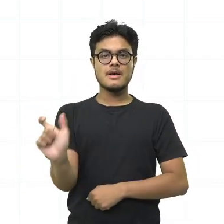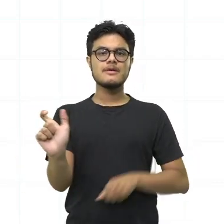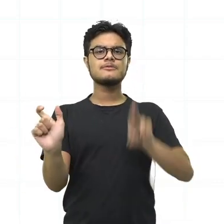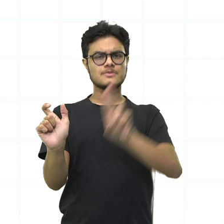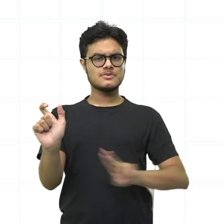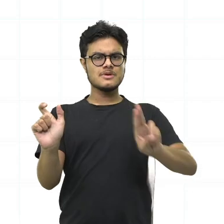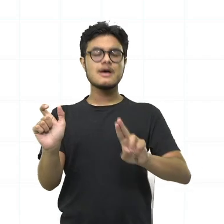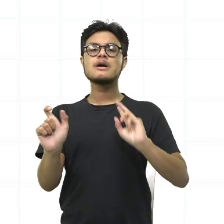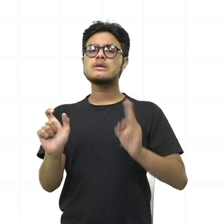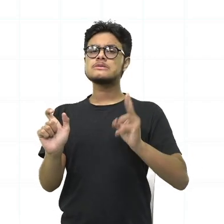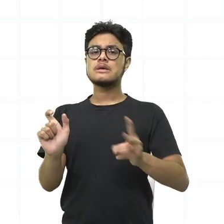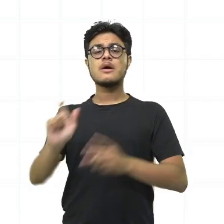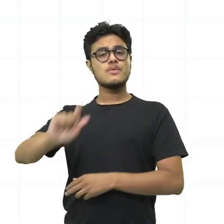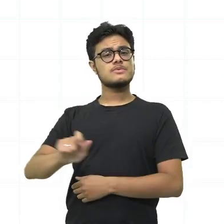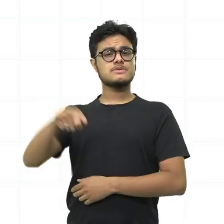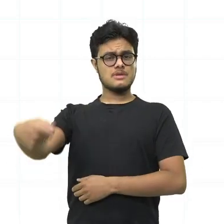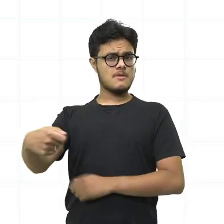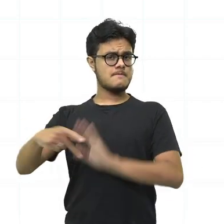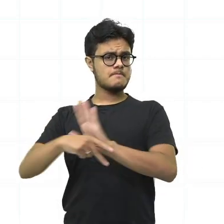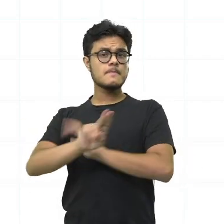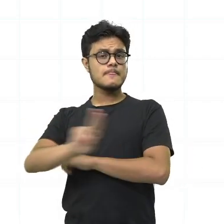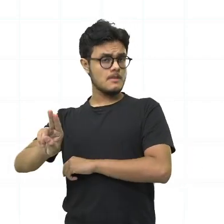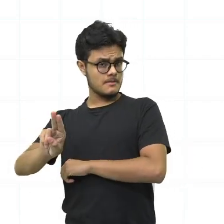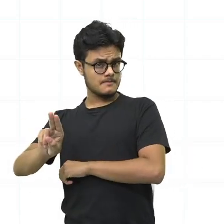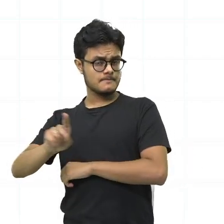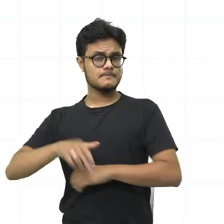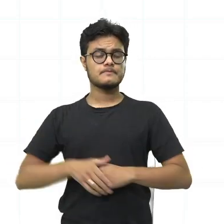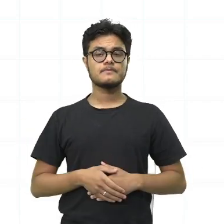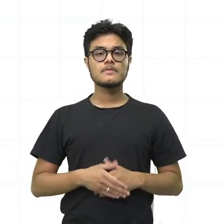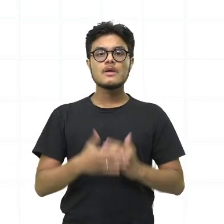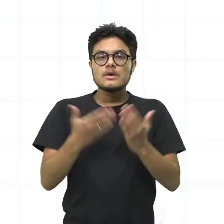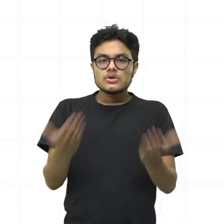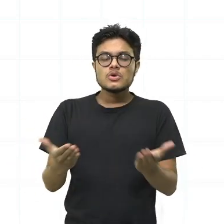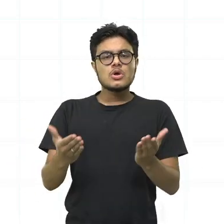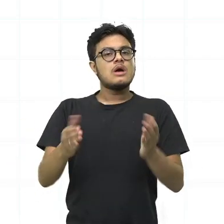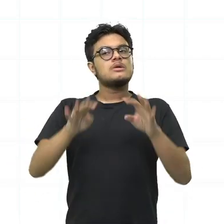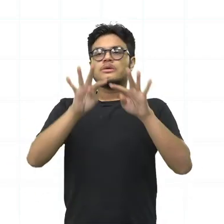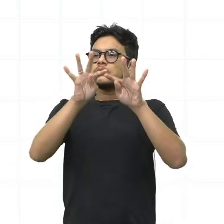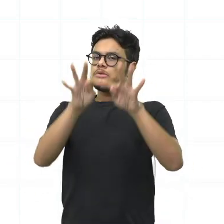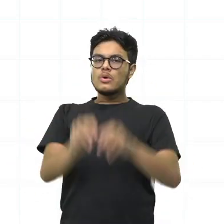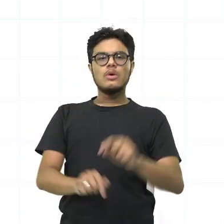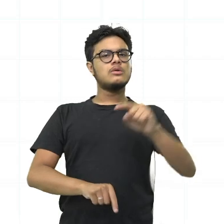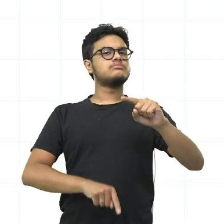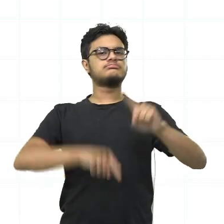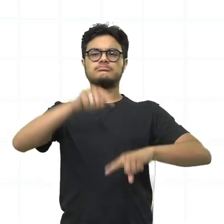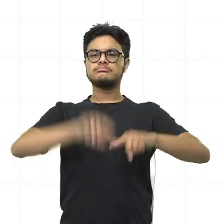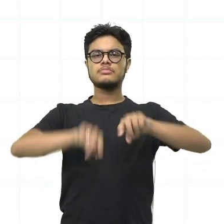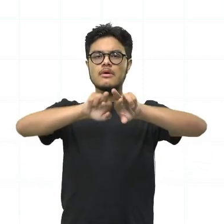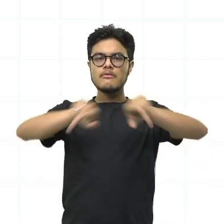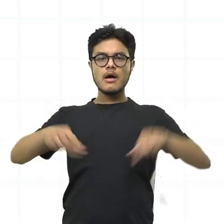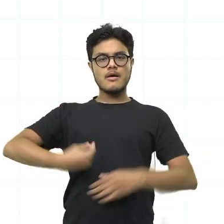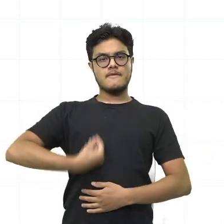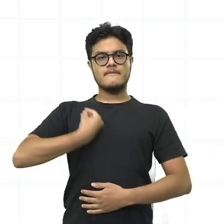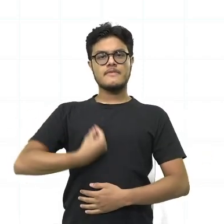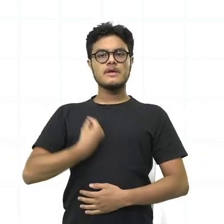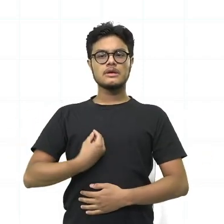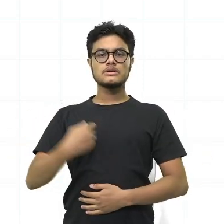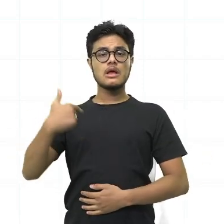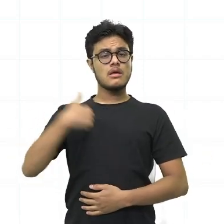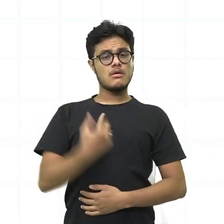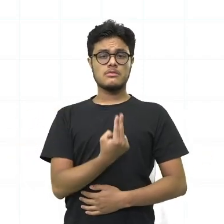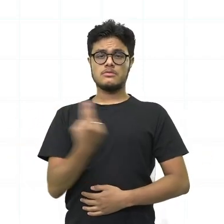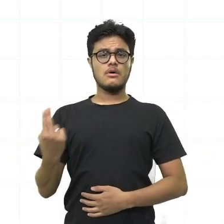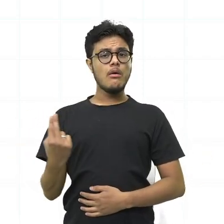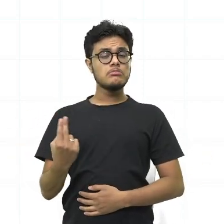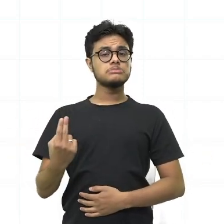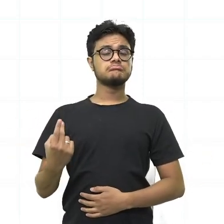aí usada, né, para dar nome aos seres. Tudo tem um nome, gente. Tudo que ao nosso redor tem um nome. Eu tenho um